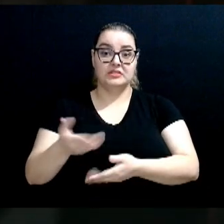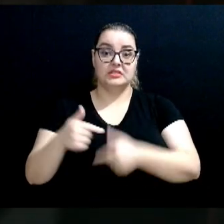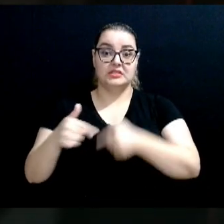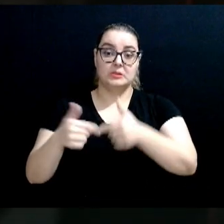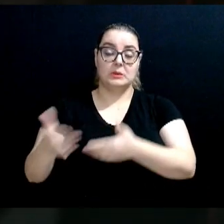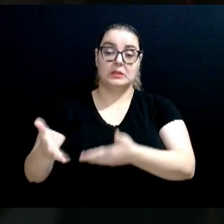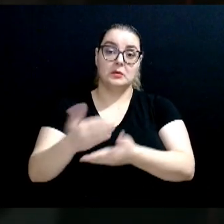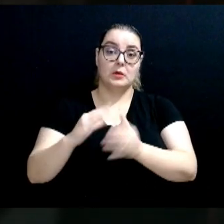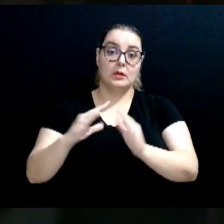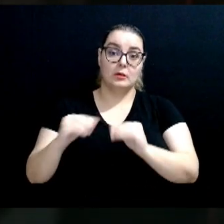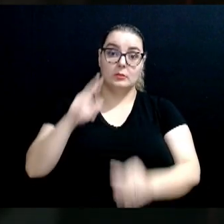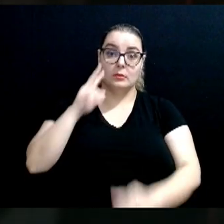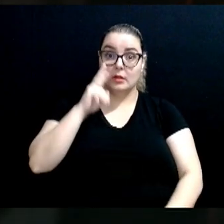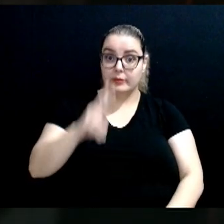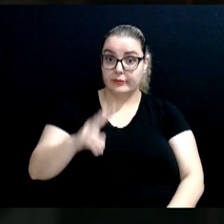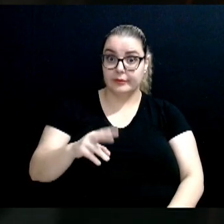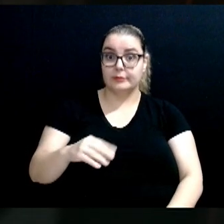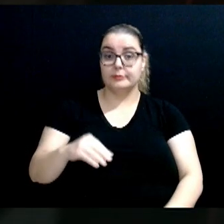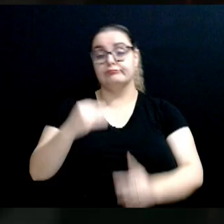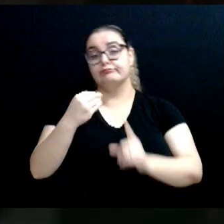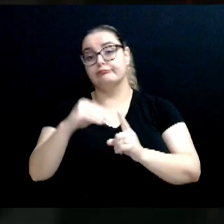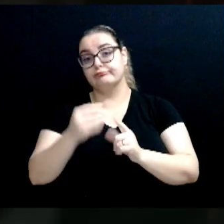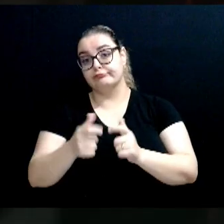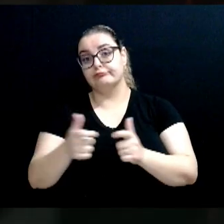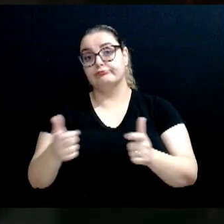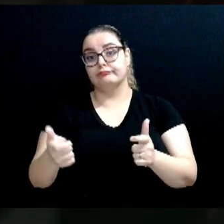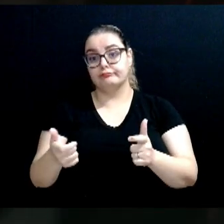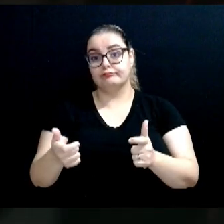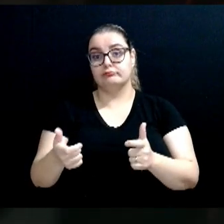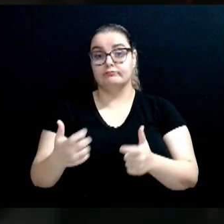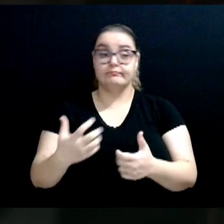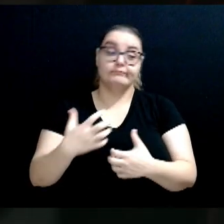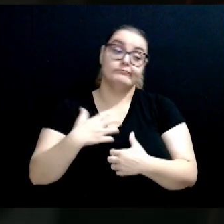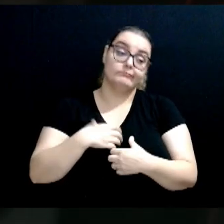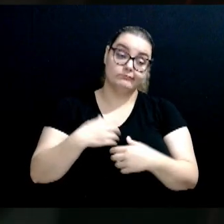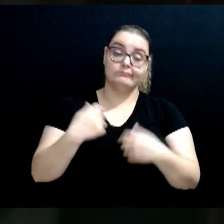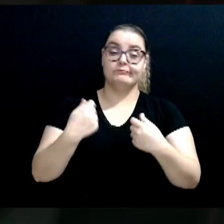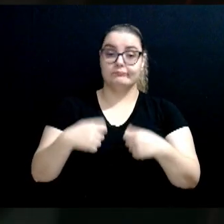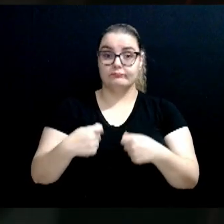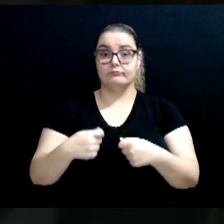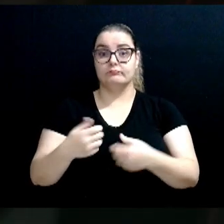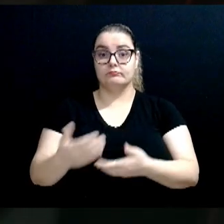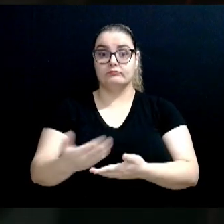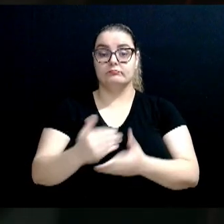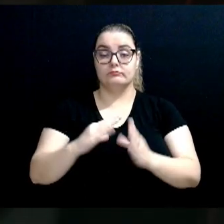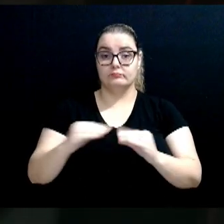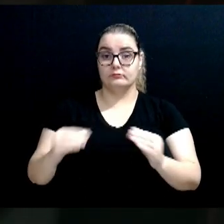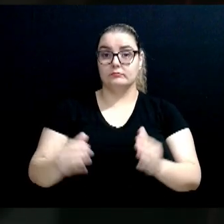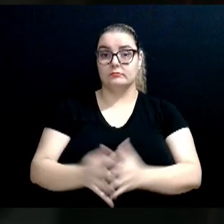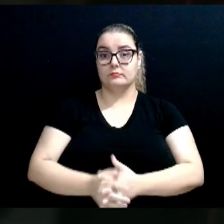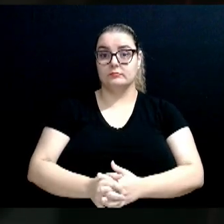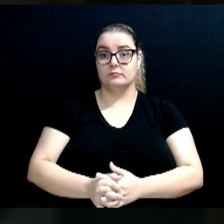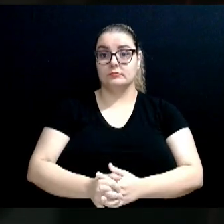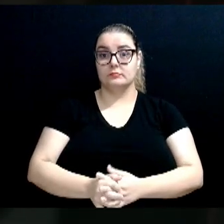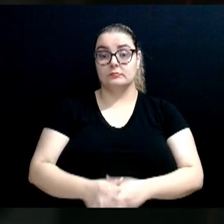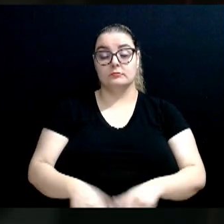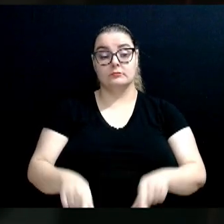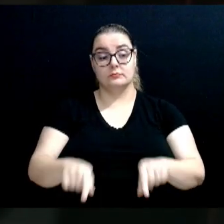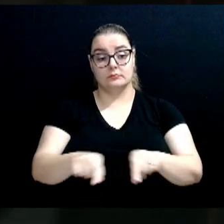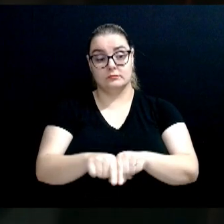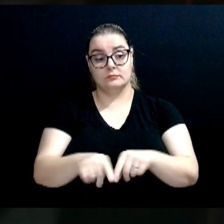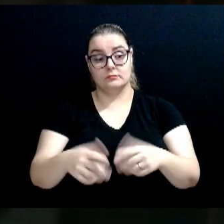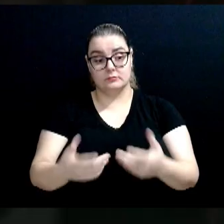ali uma vulnerabilidade muito grande e se sentiu na necessidade de acolher. E, em contrapartida, a pessoa que